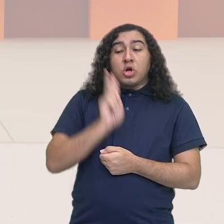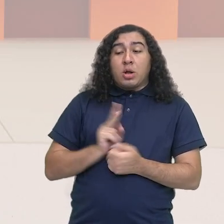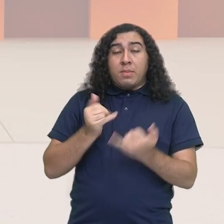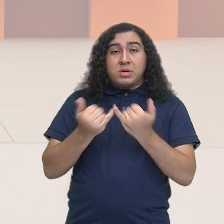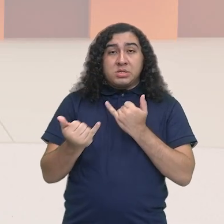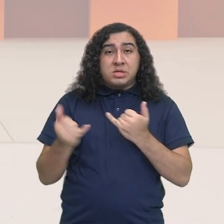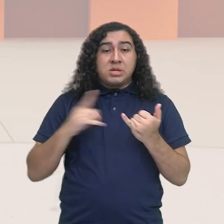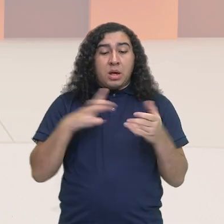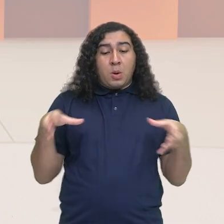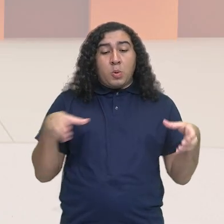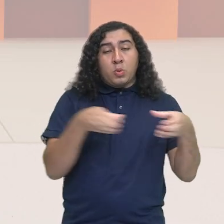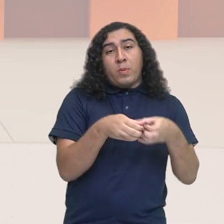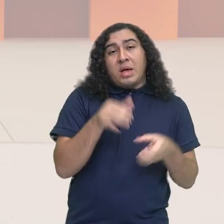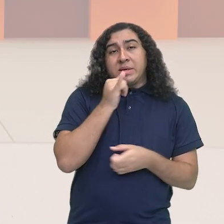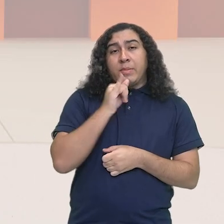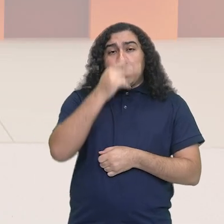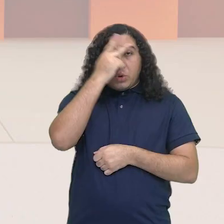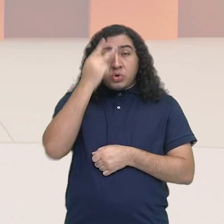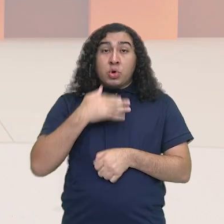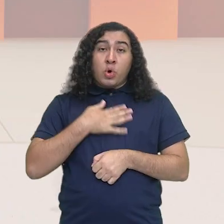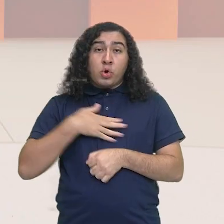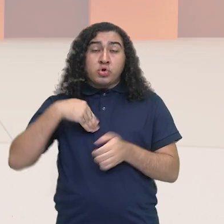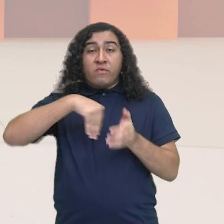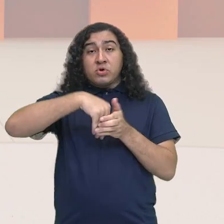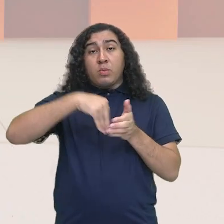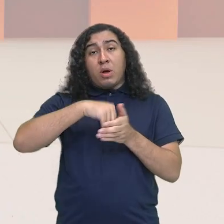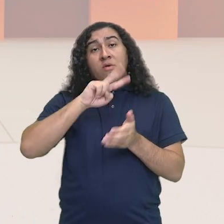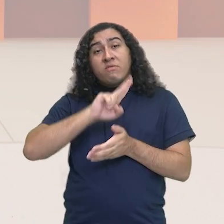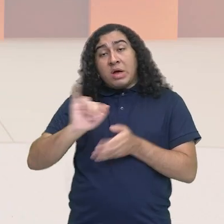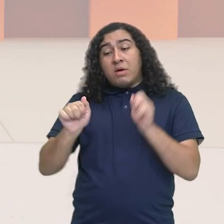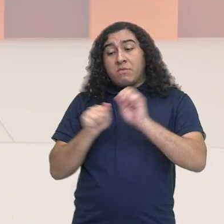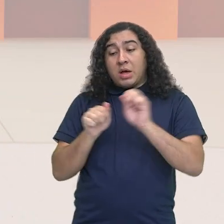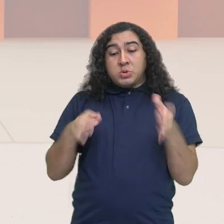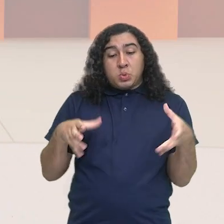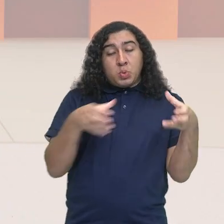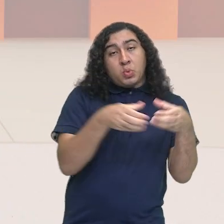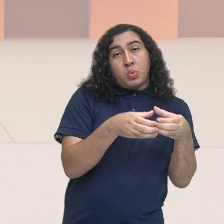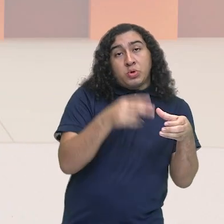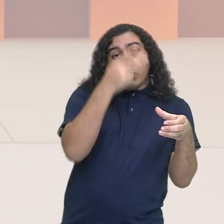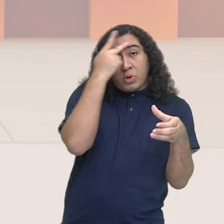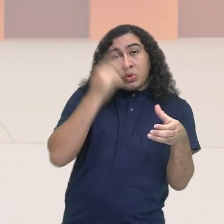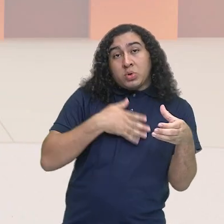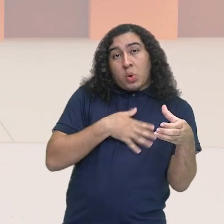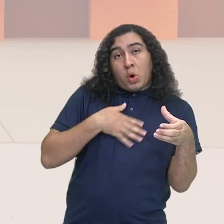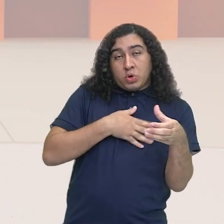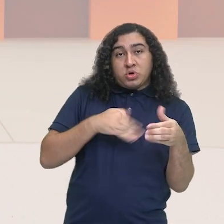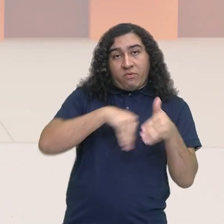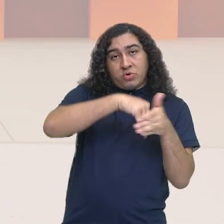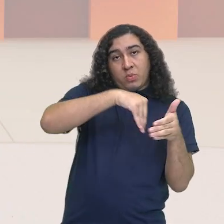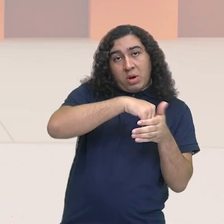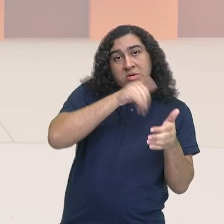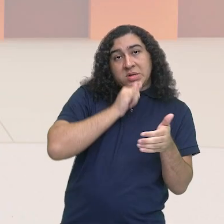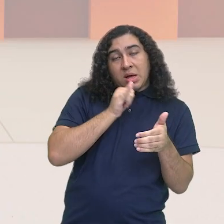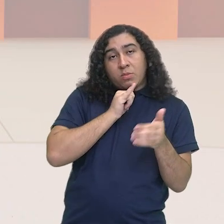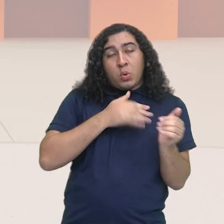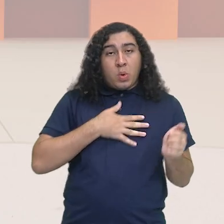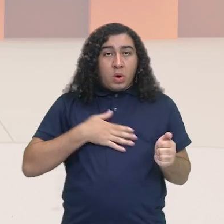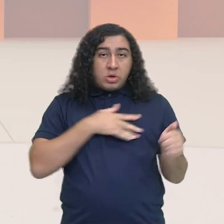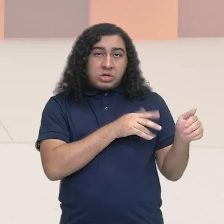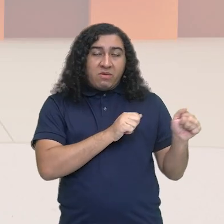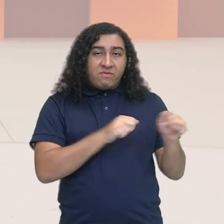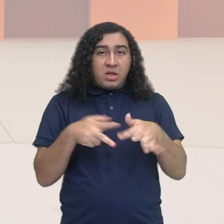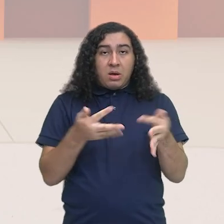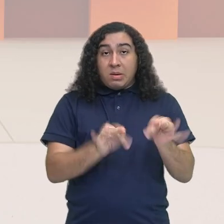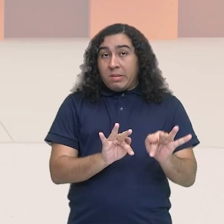grupos. Quem gosta de futebol vai formar um grupo do pessoal que gosta de futebol, vai ter um futebolzinho no fim de semana. Então, os